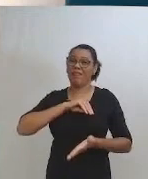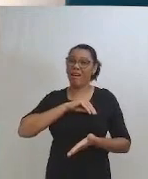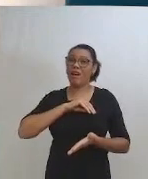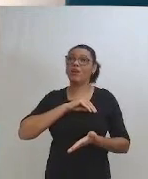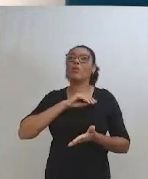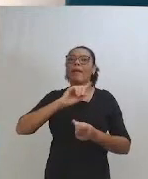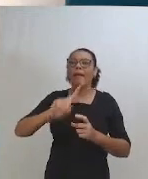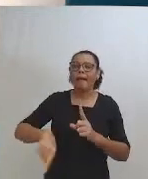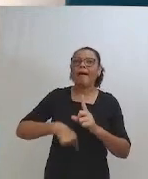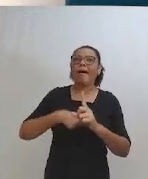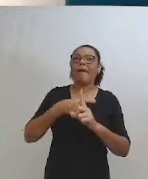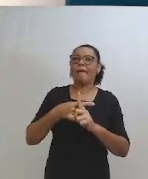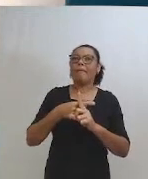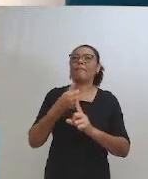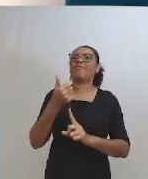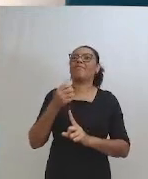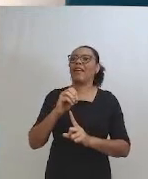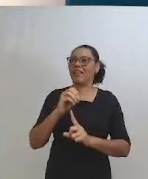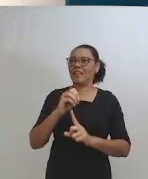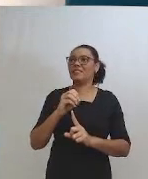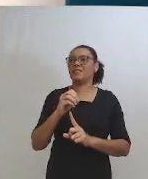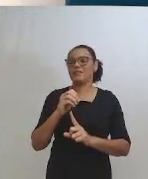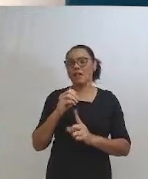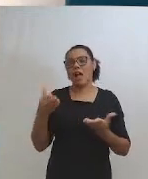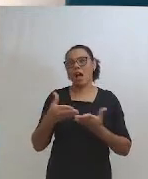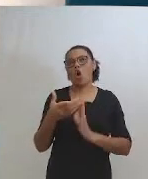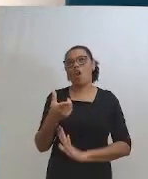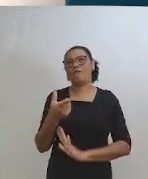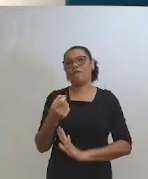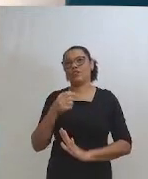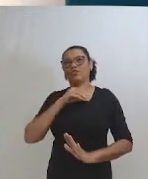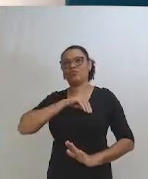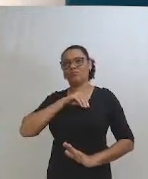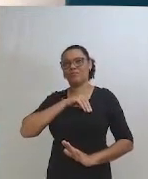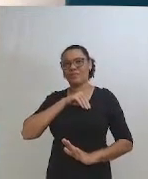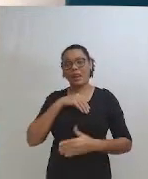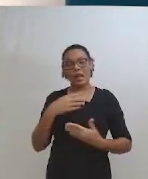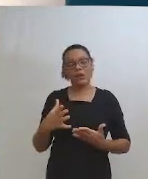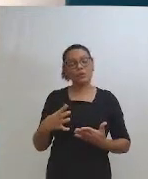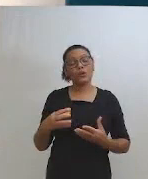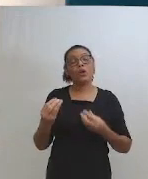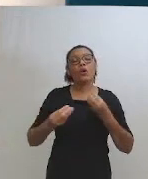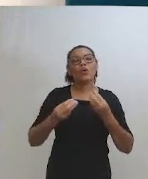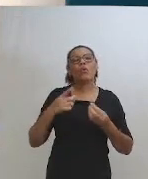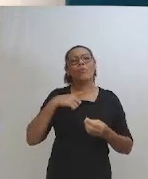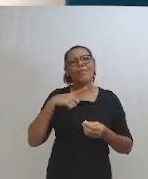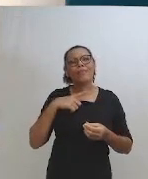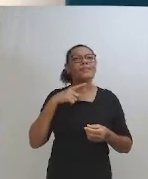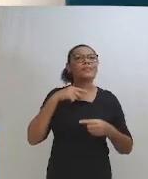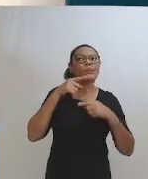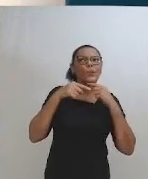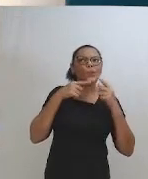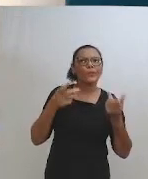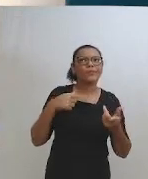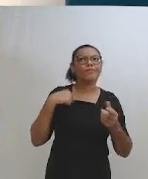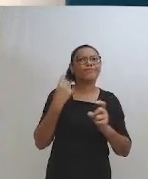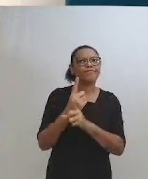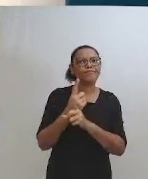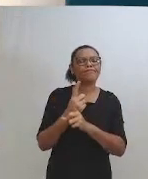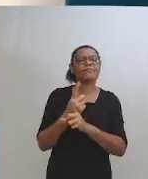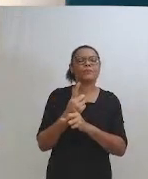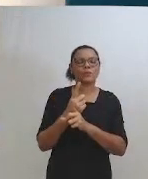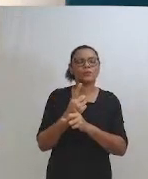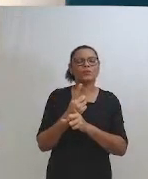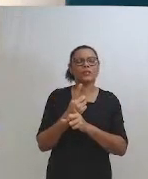R$ 520 mil. De qualquer maneira, doutora Marcela, como houve essa dúvida, e eu não encontrei esse... Parece que